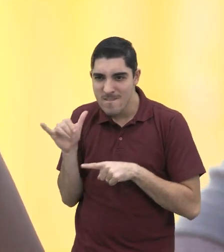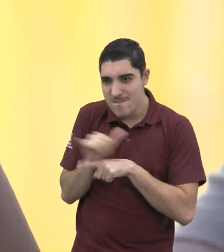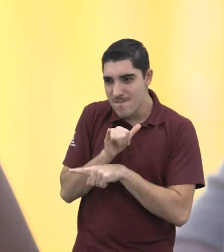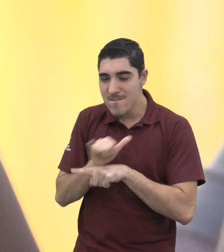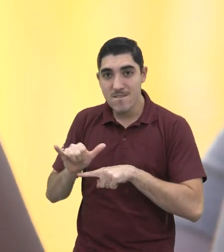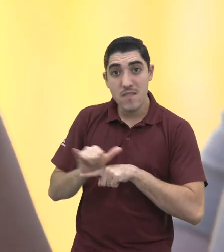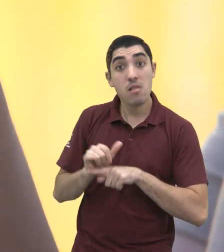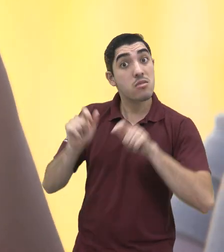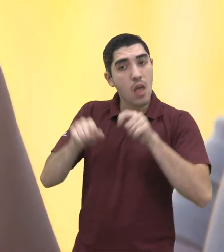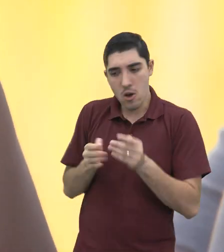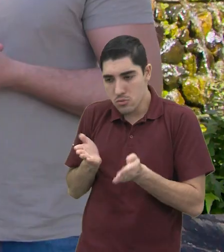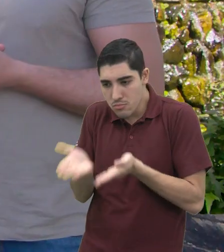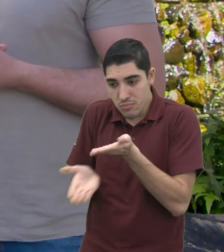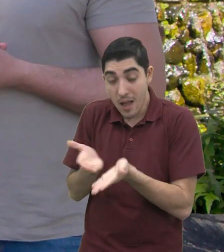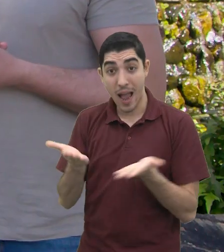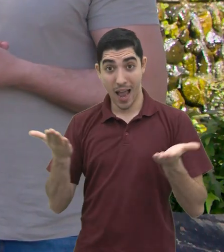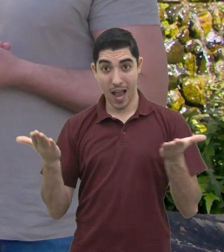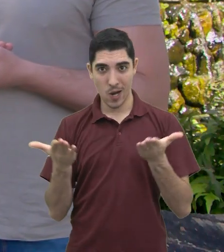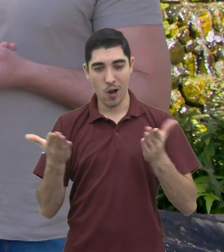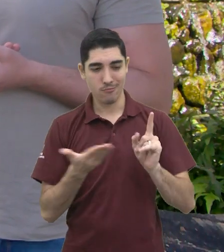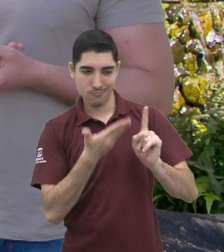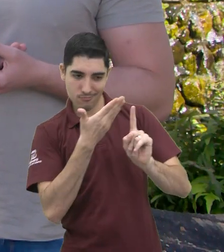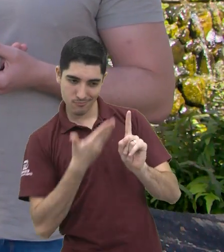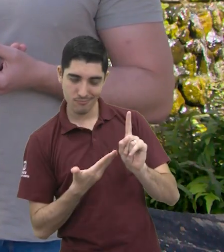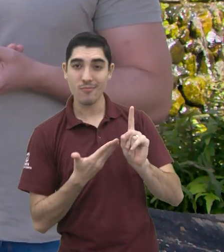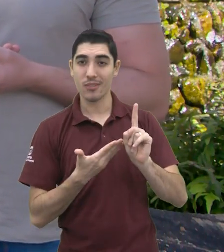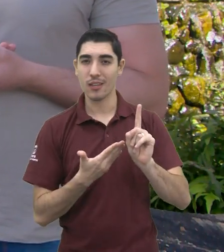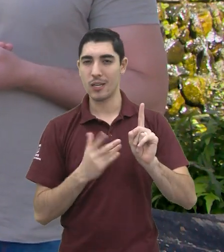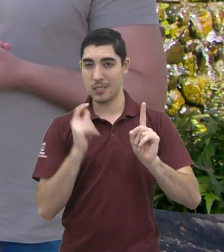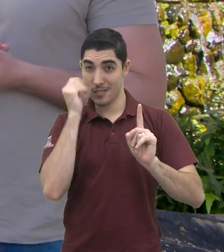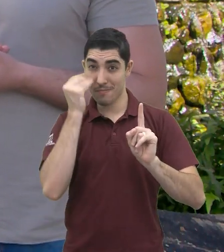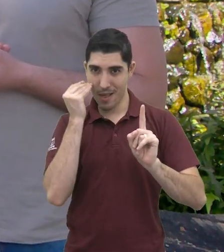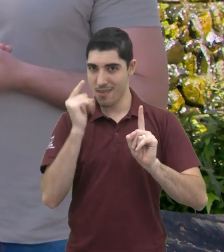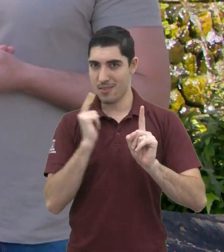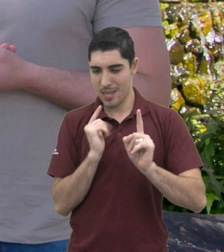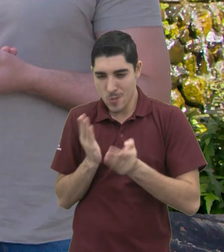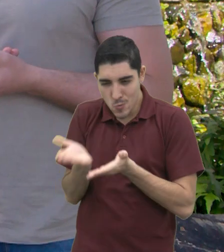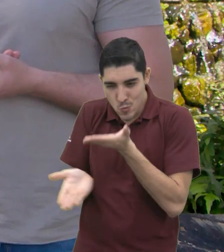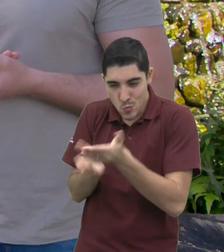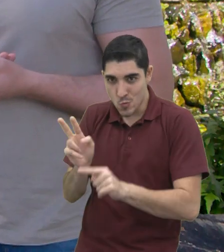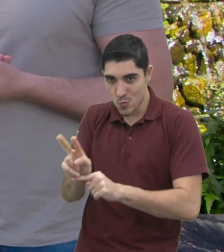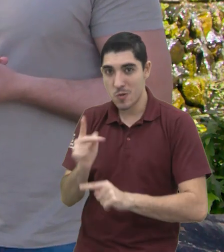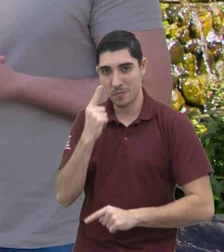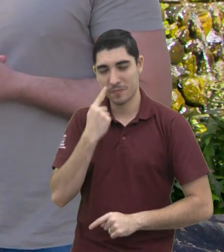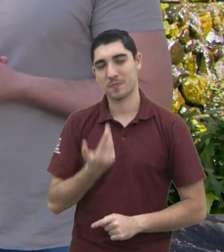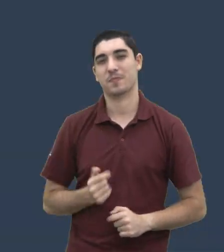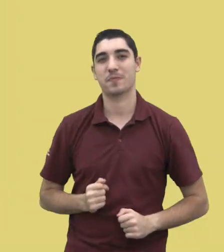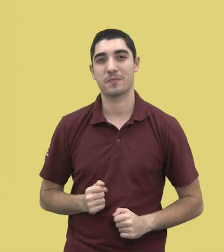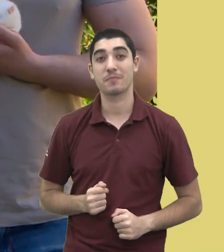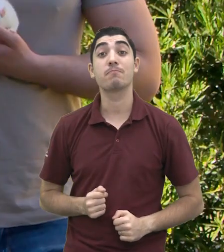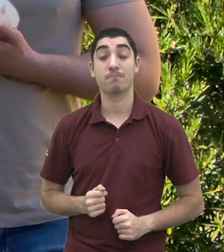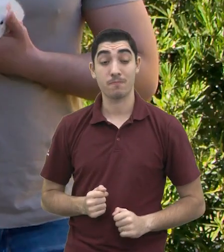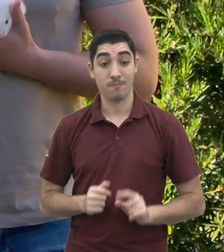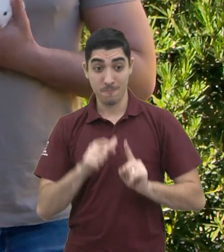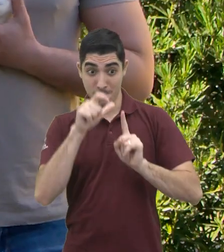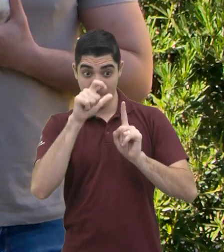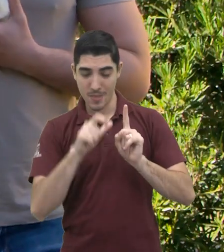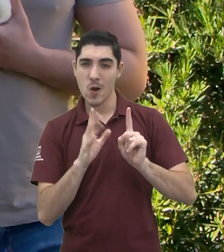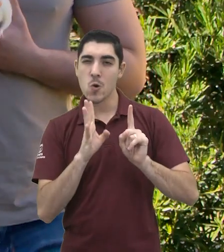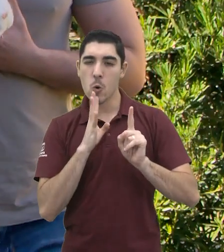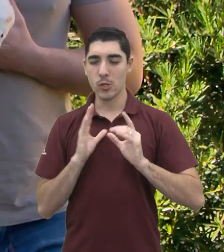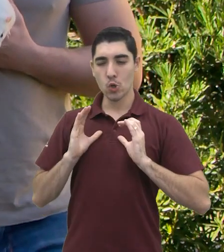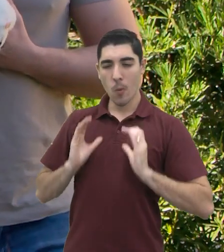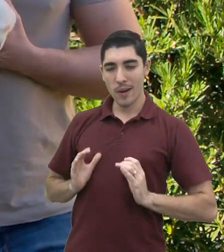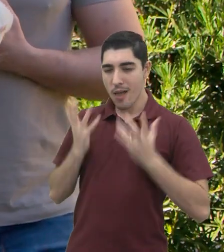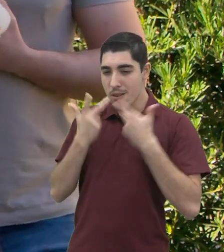podem ser adestrados. É por isso que a gente vai trocar uma ideia agora com um cara que manja bastante desse assunto, olha só. Se tem um cara que